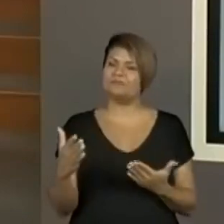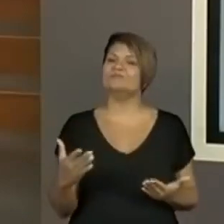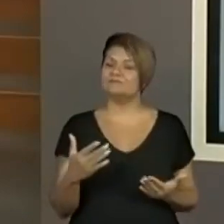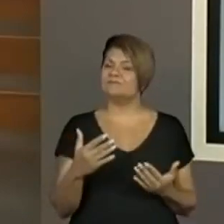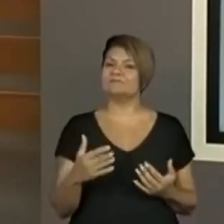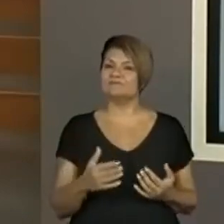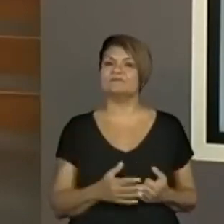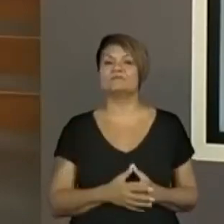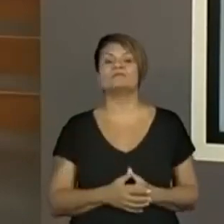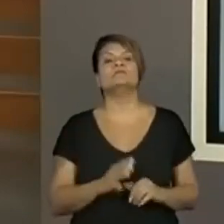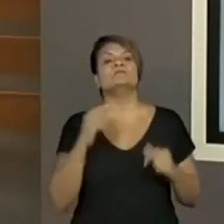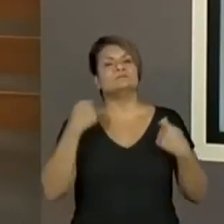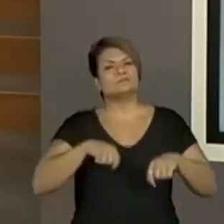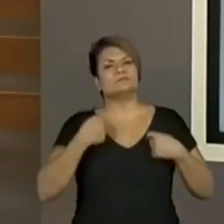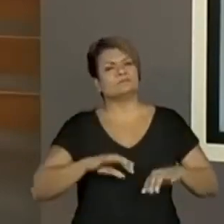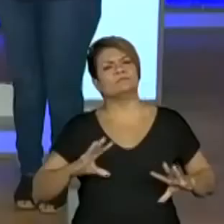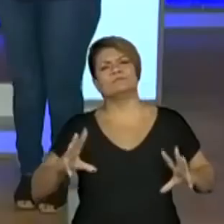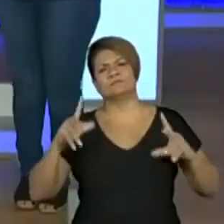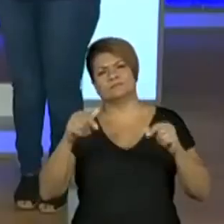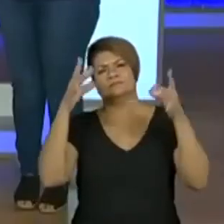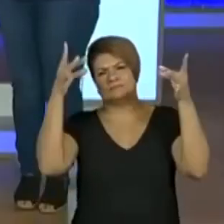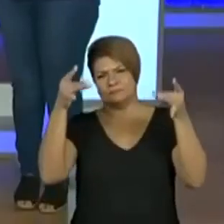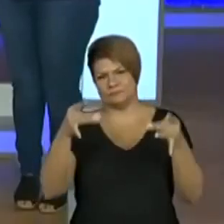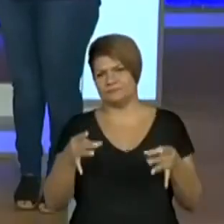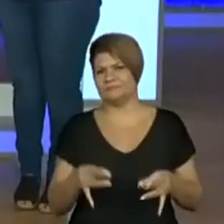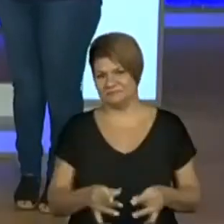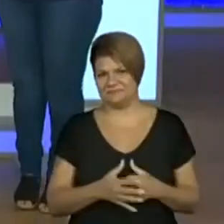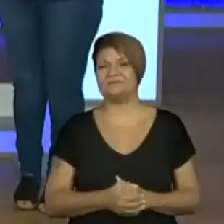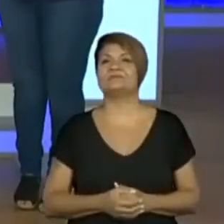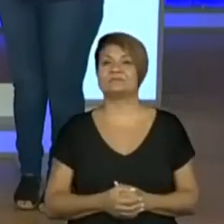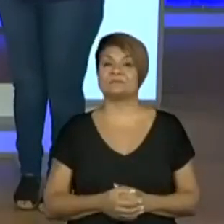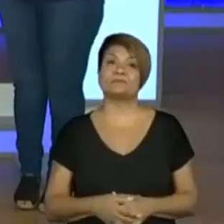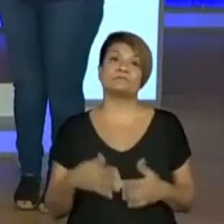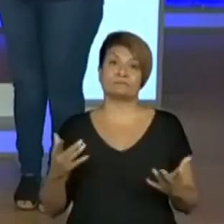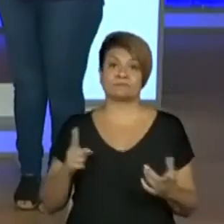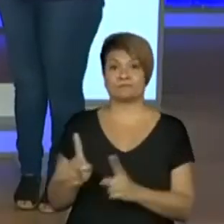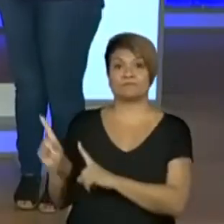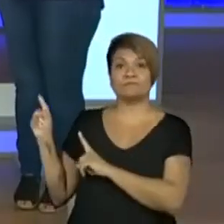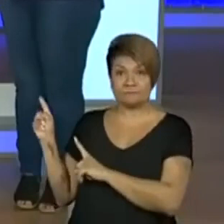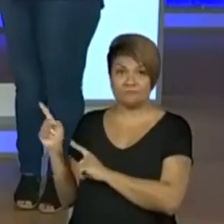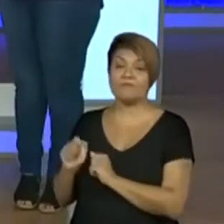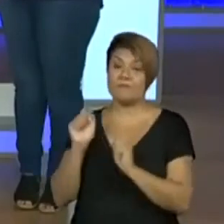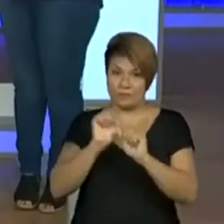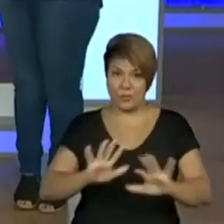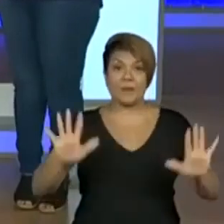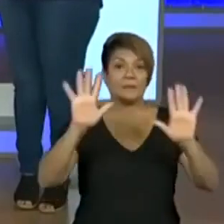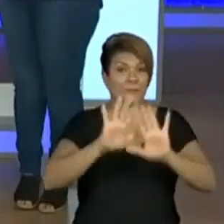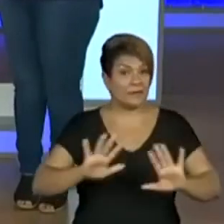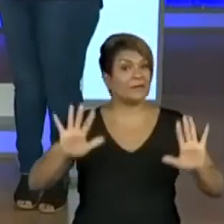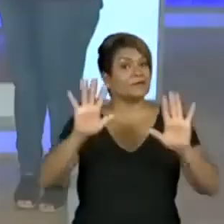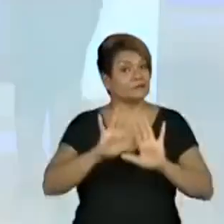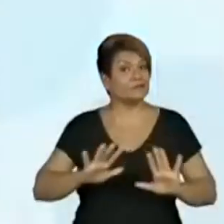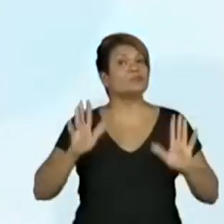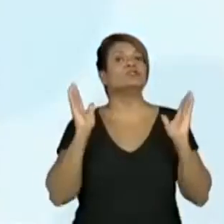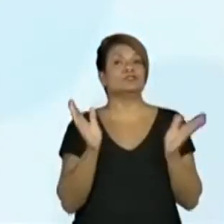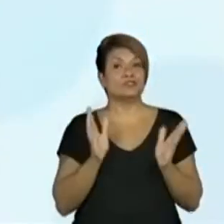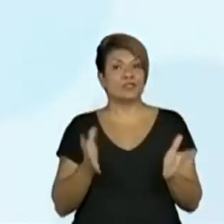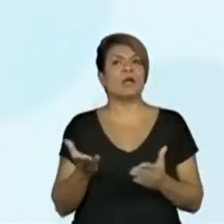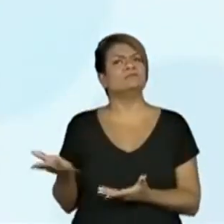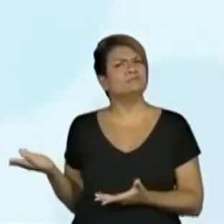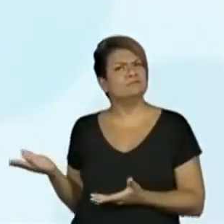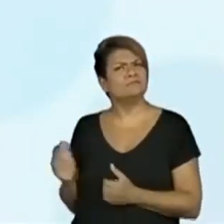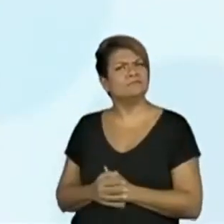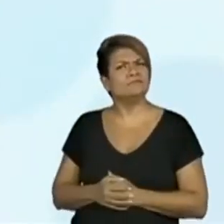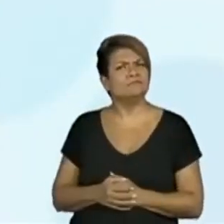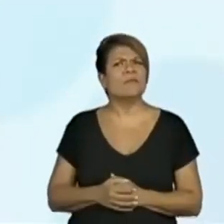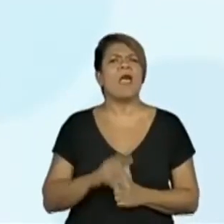A gente precisa de todos os detalhes. E será que é um conto, professora, agora com esta imagem? Ó, já temos o título e já temos essa imagem. Será